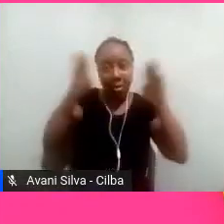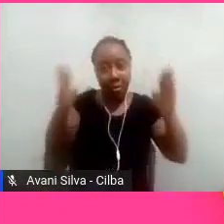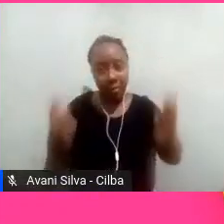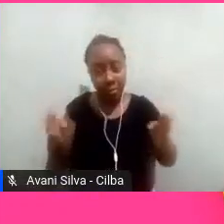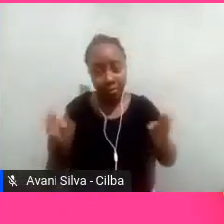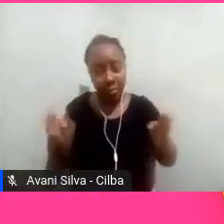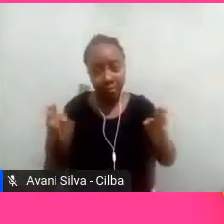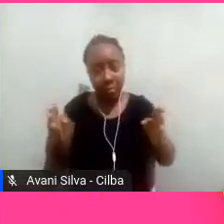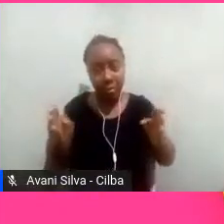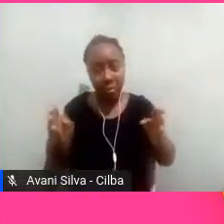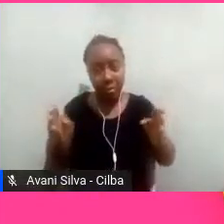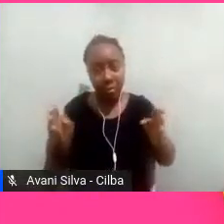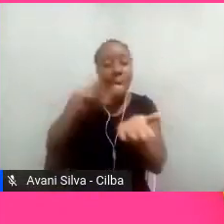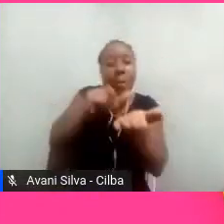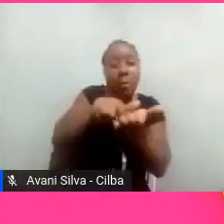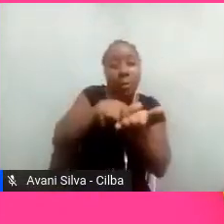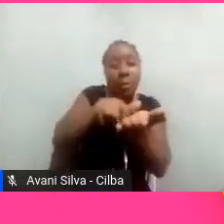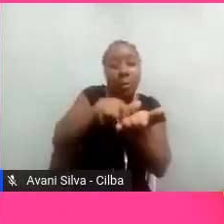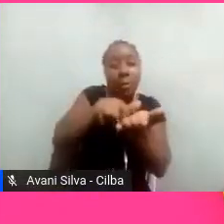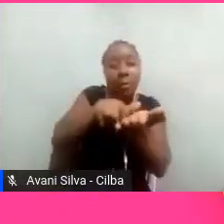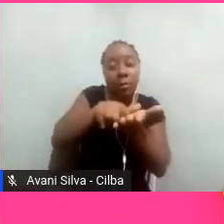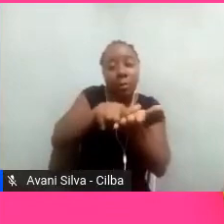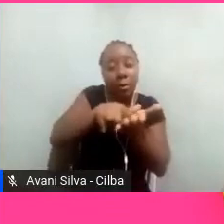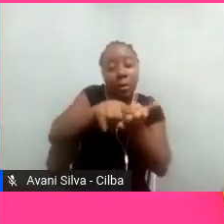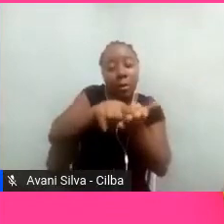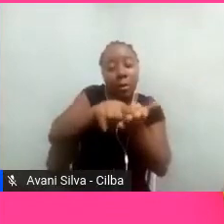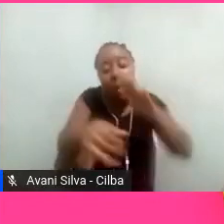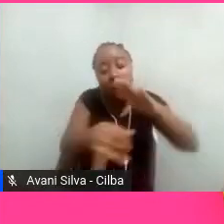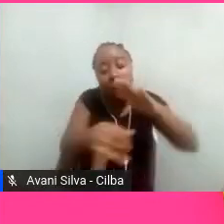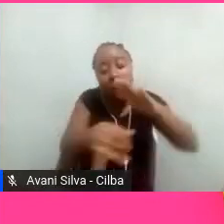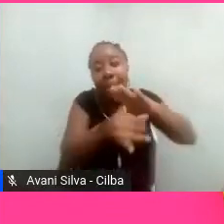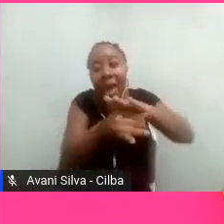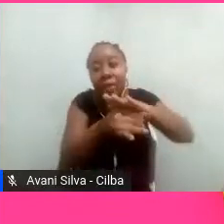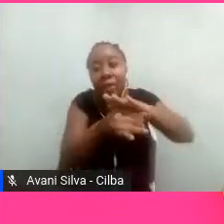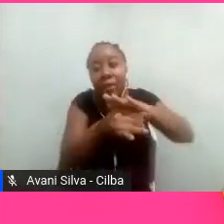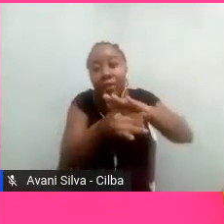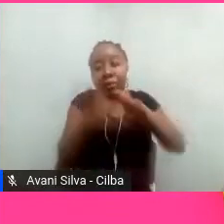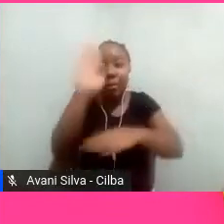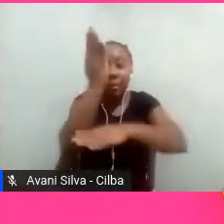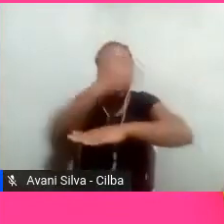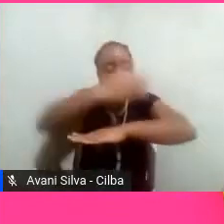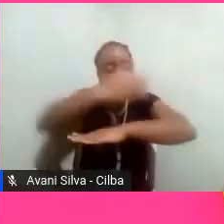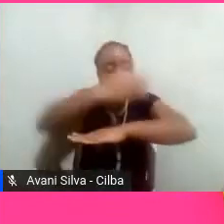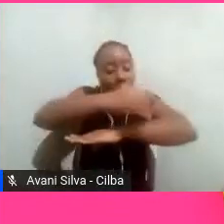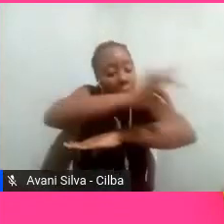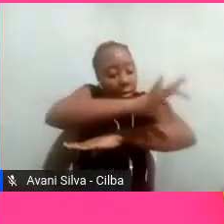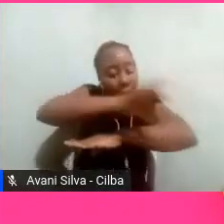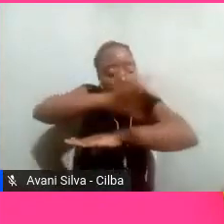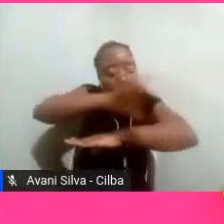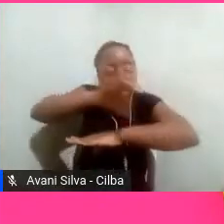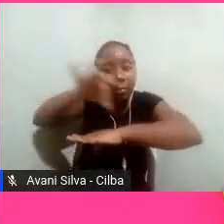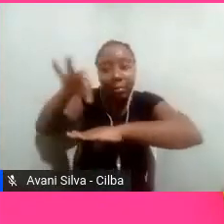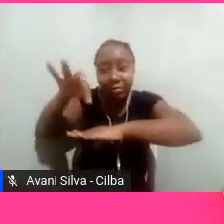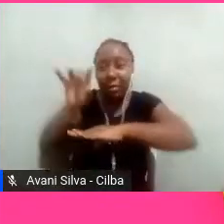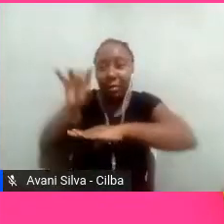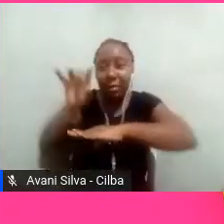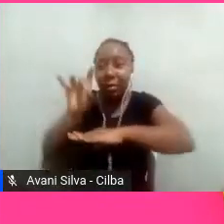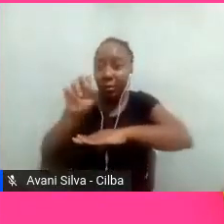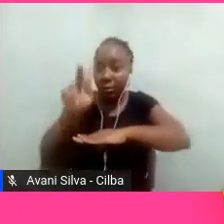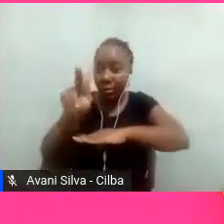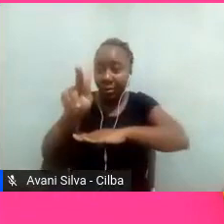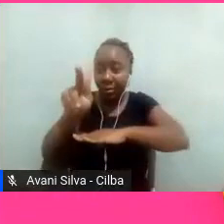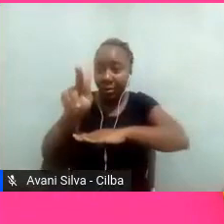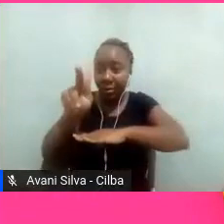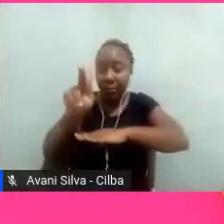papel sobre a chapa de madeira, e aí você risca, ok? E aí, o que vai acontecer? Você vai